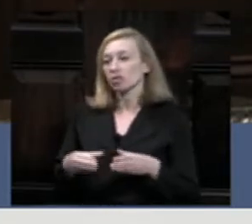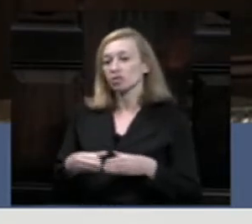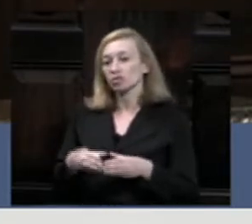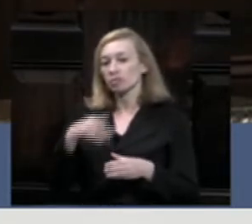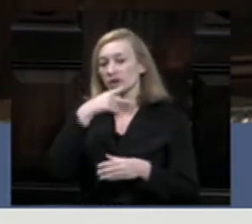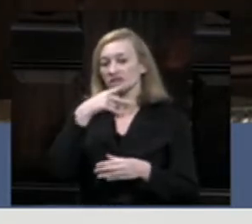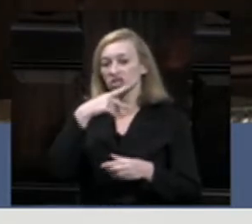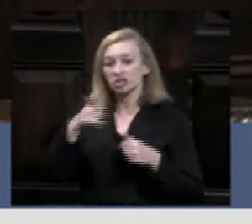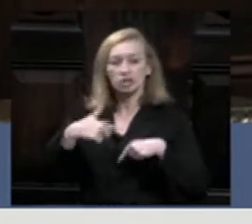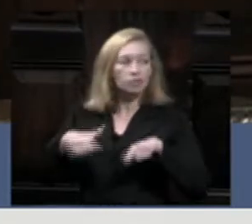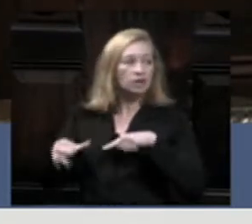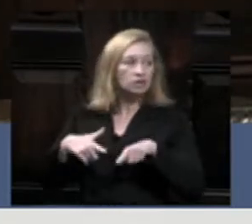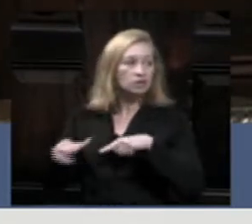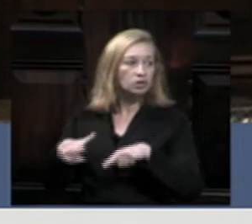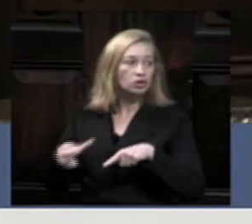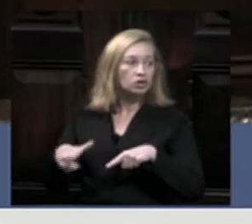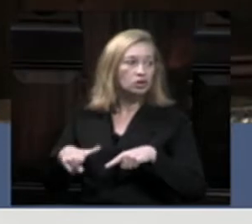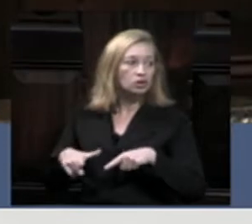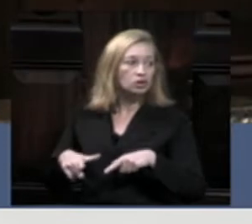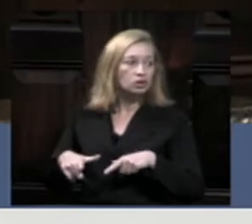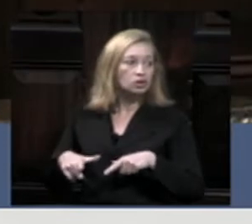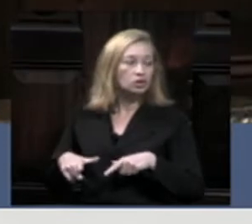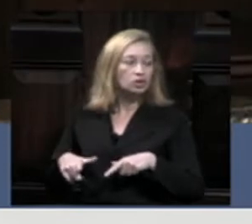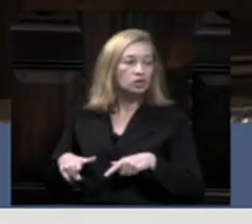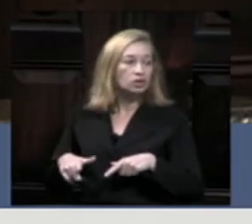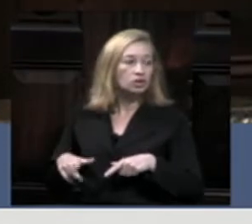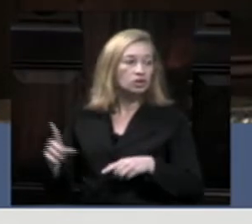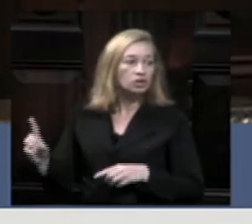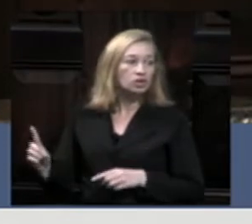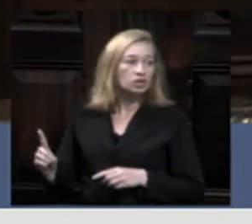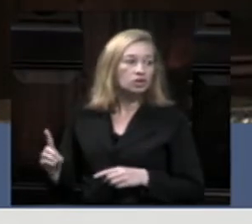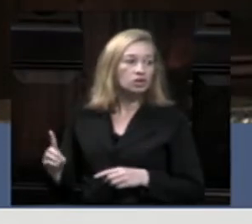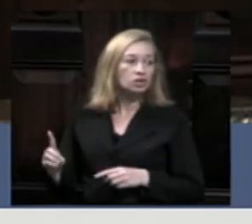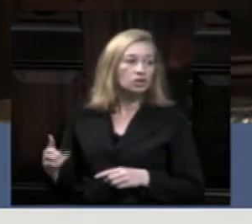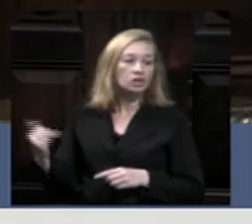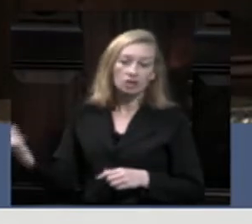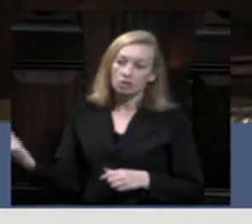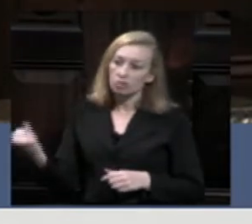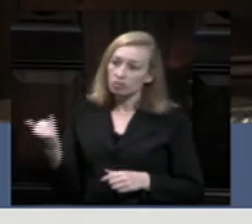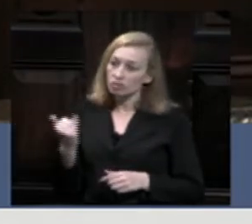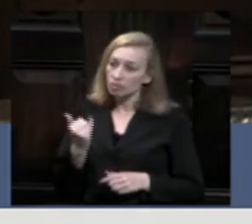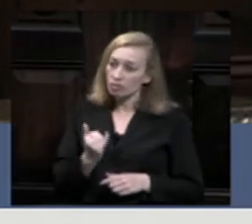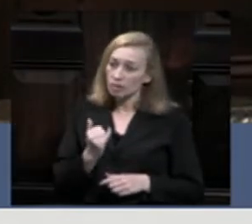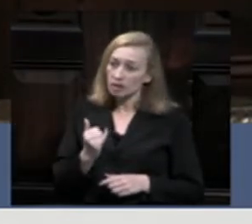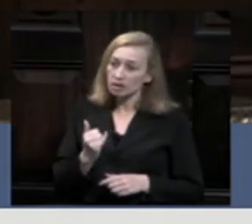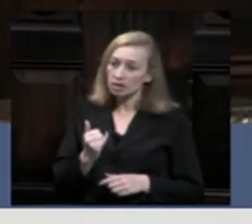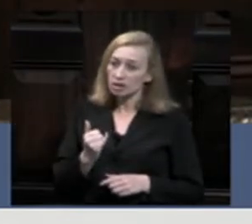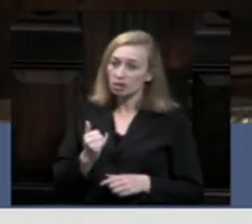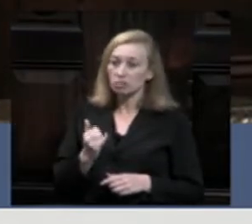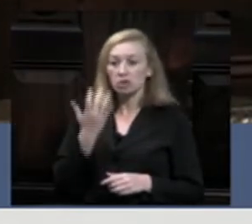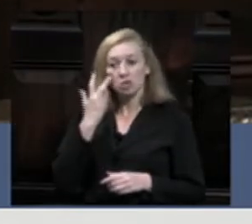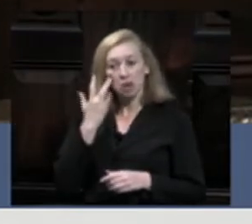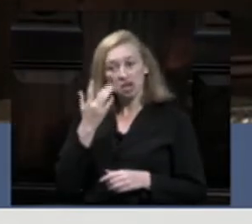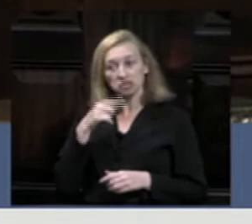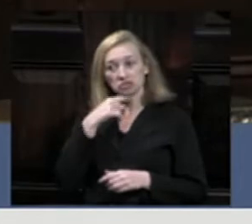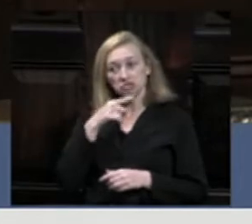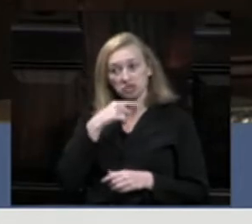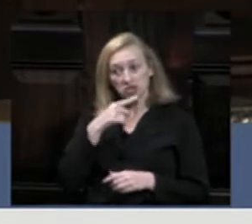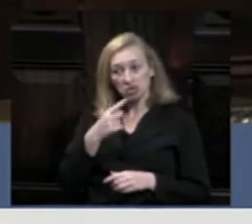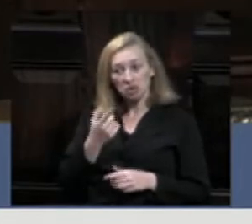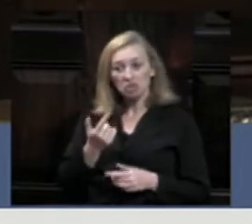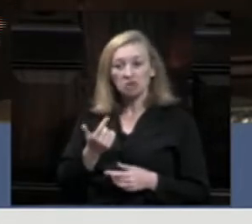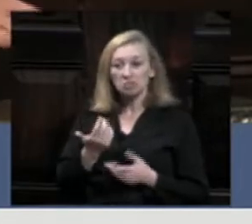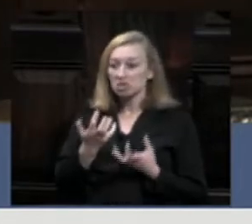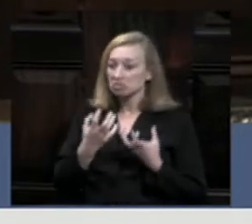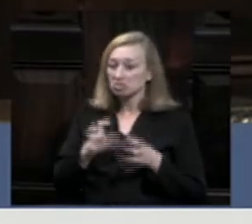o deputado que trouxe aqui uma informação que eu considero duvidosa para não